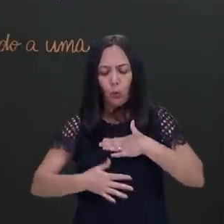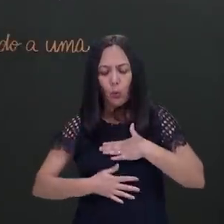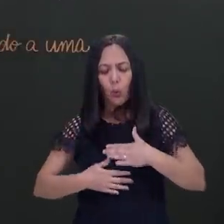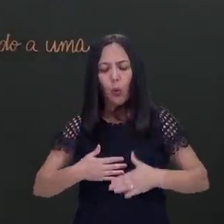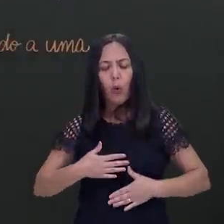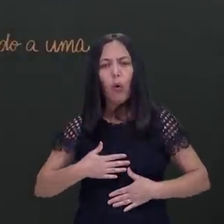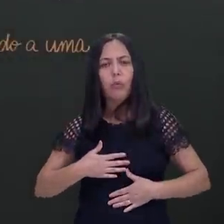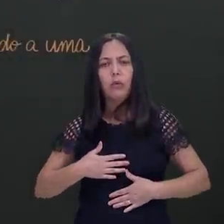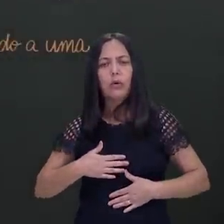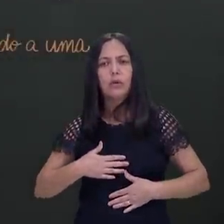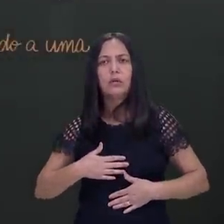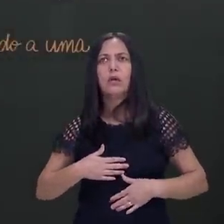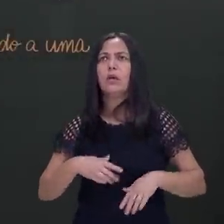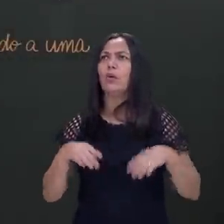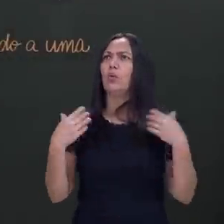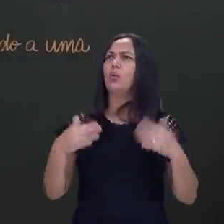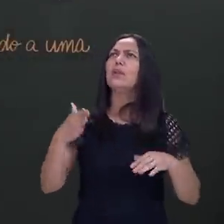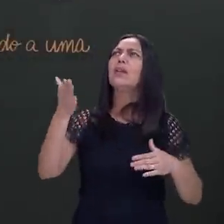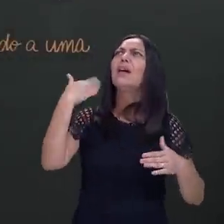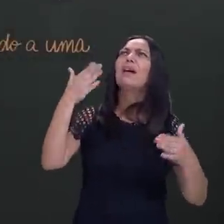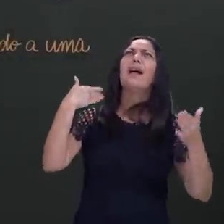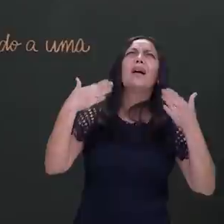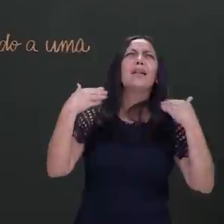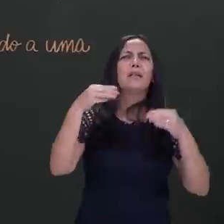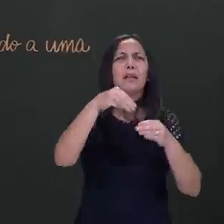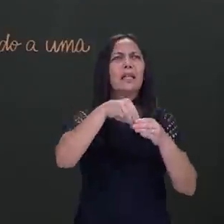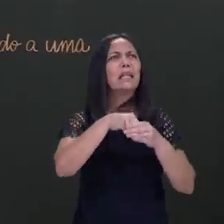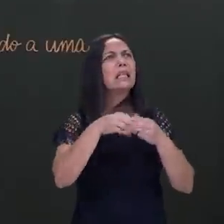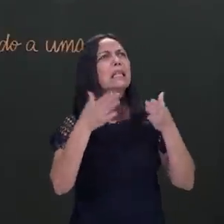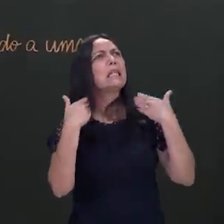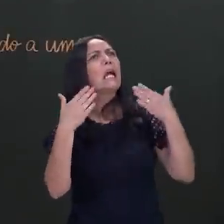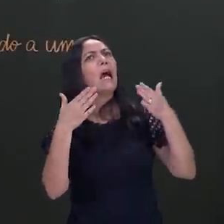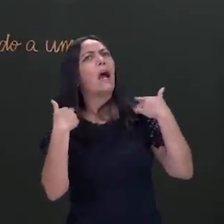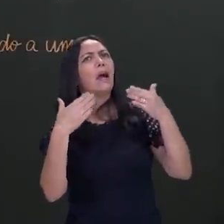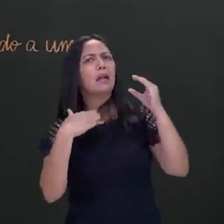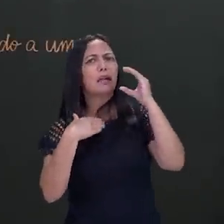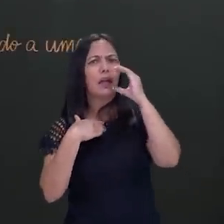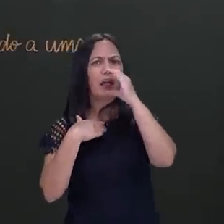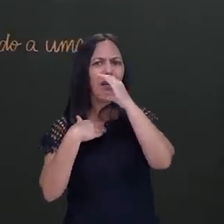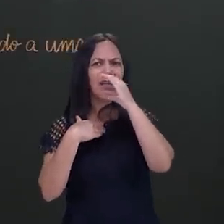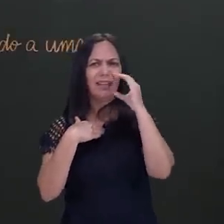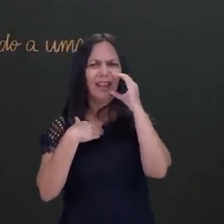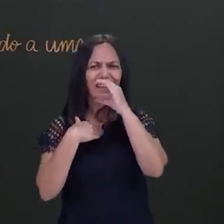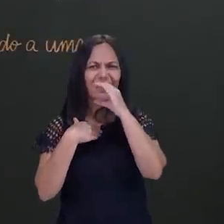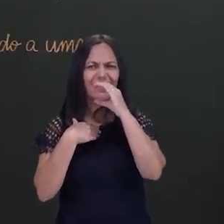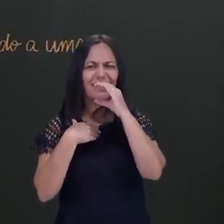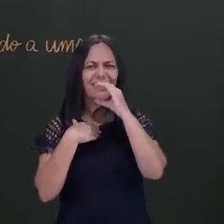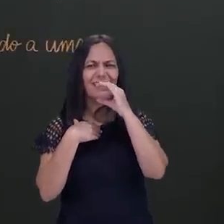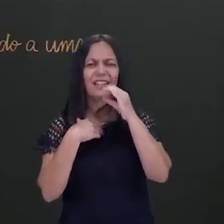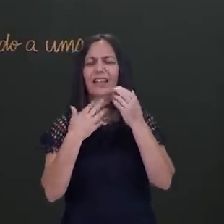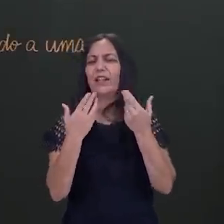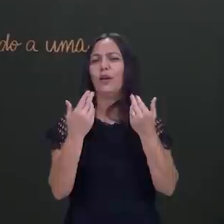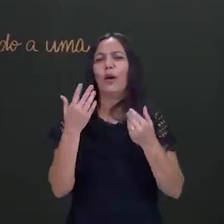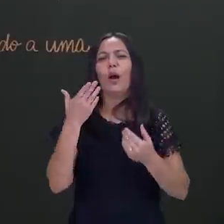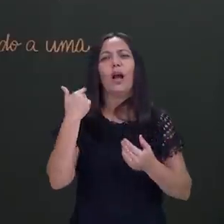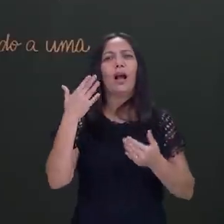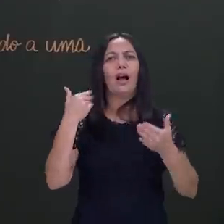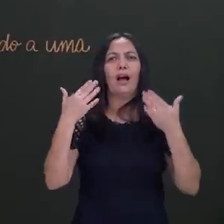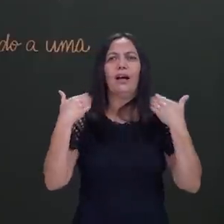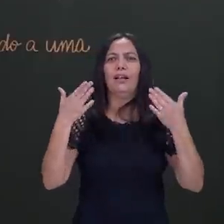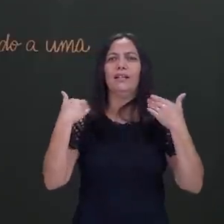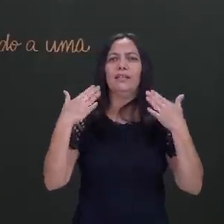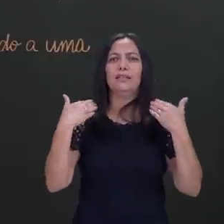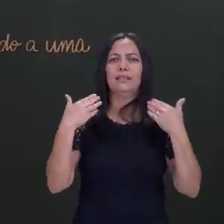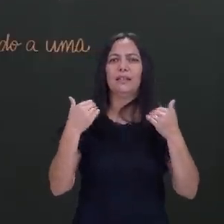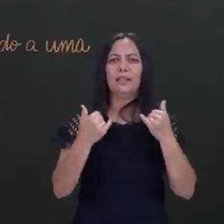Calor. A gente fala assim, ai, tá muito calor aqui dentro, hein? Tá quente. A gente não usa como sinônimo? Tá muito quente, tá muito